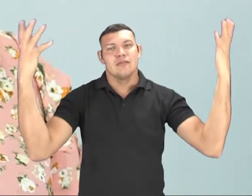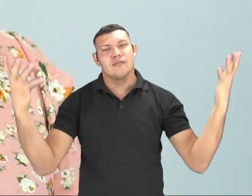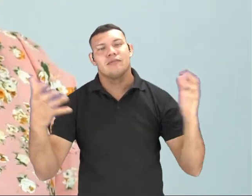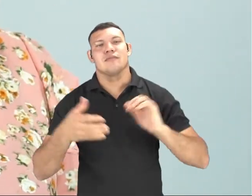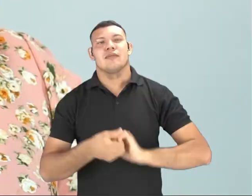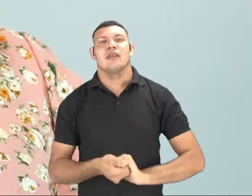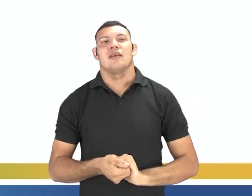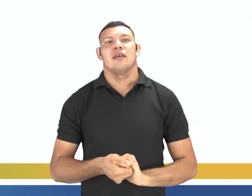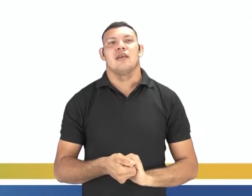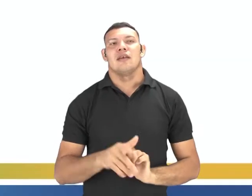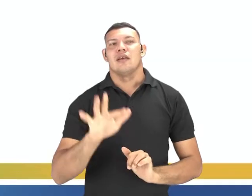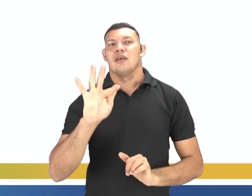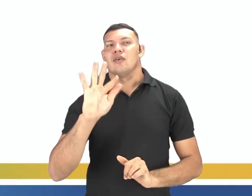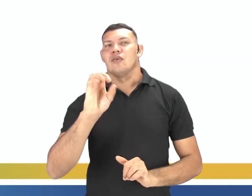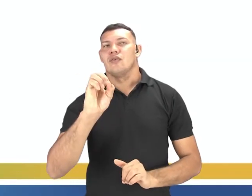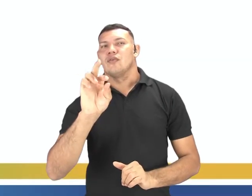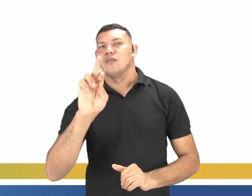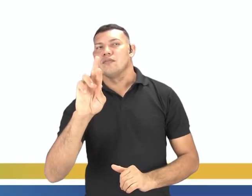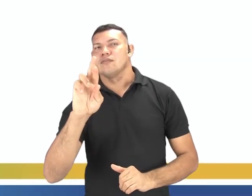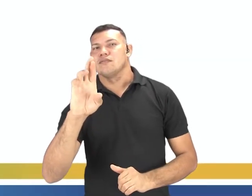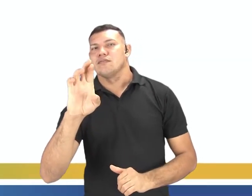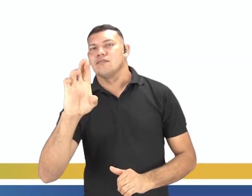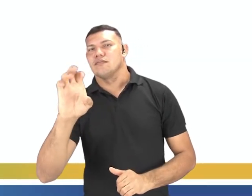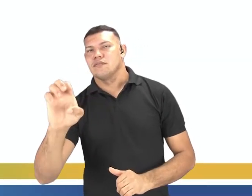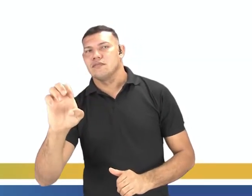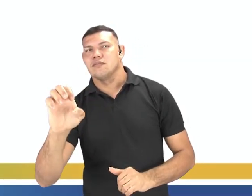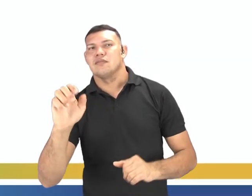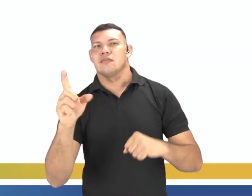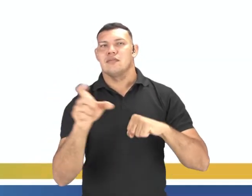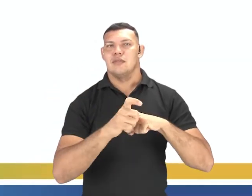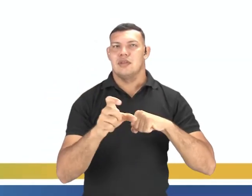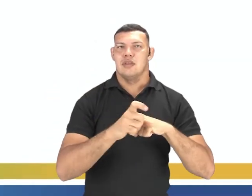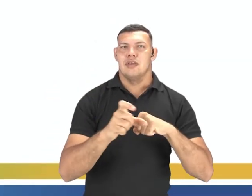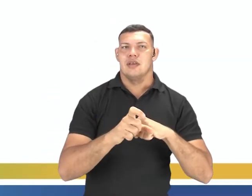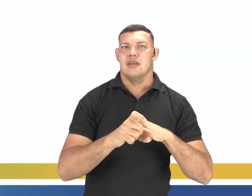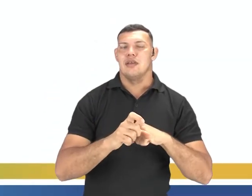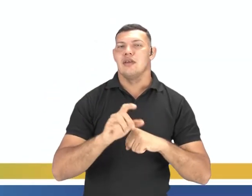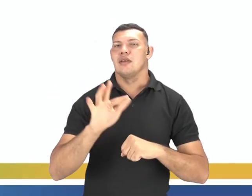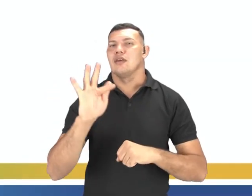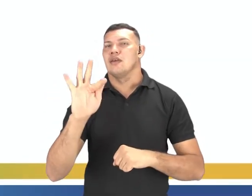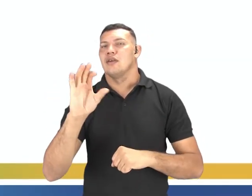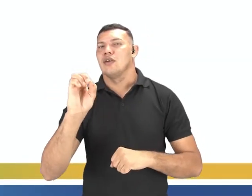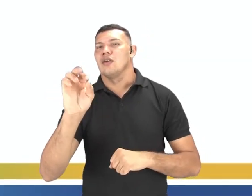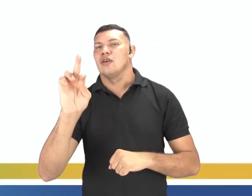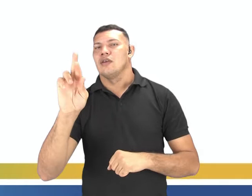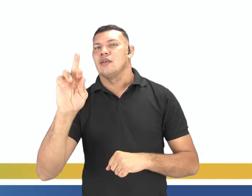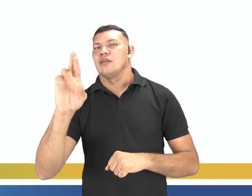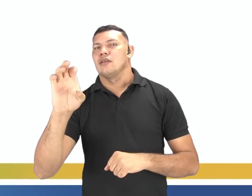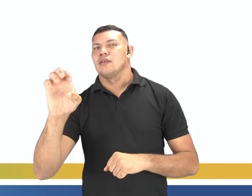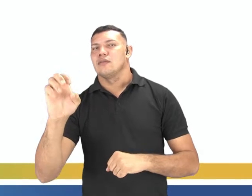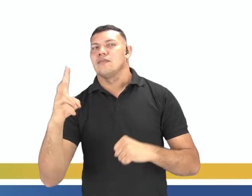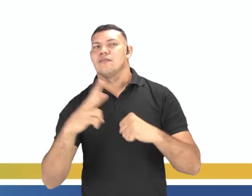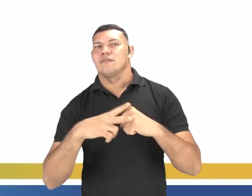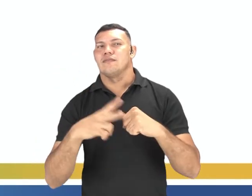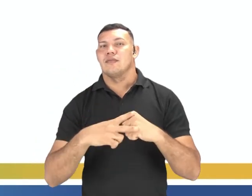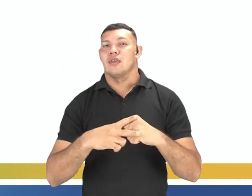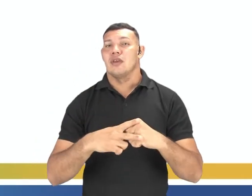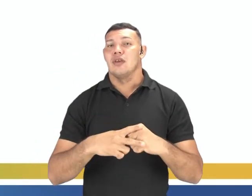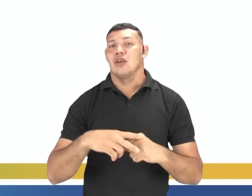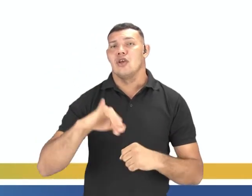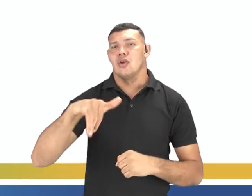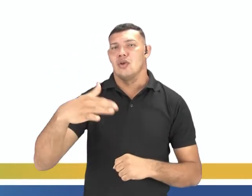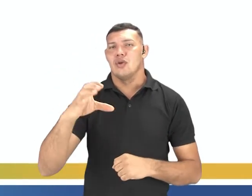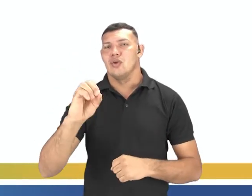Forre e forre. Substantivo, verbo. Jogo e